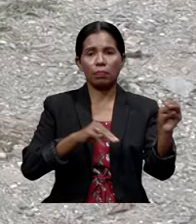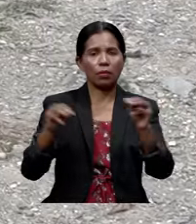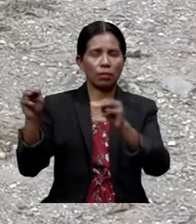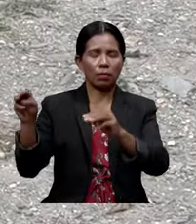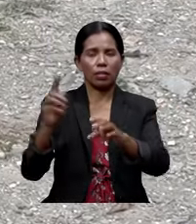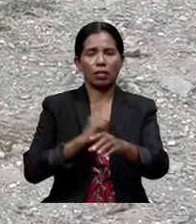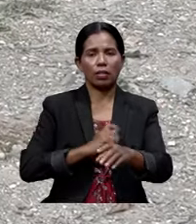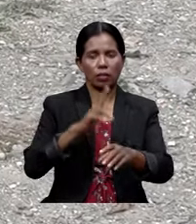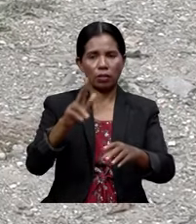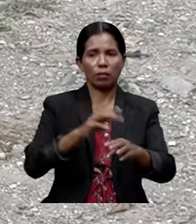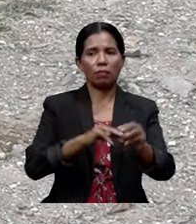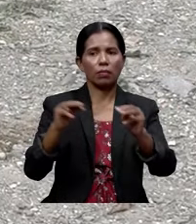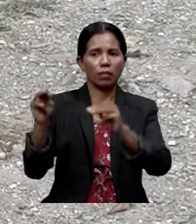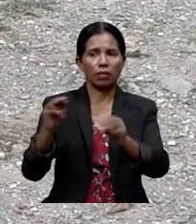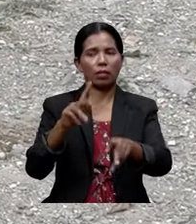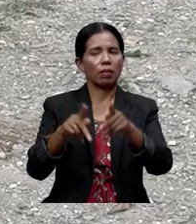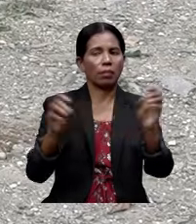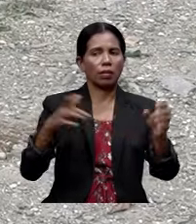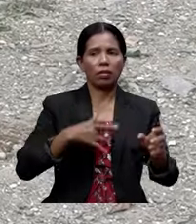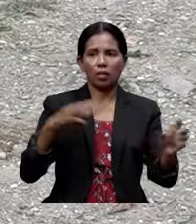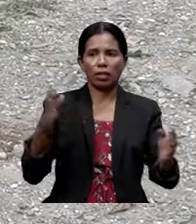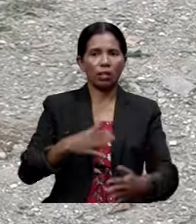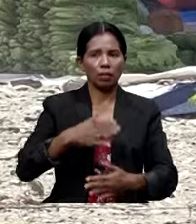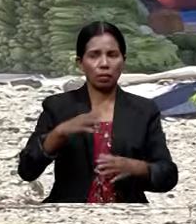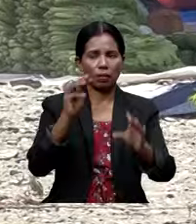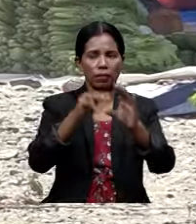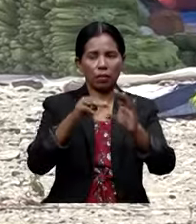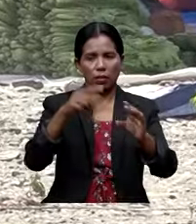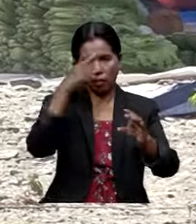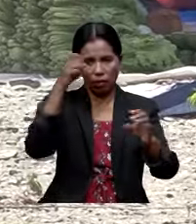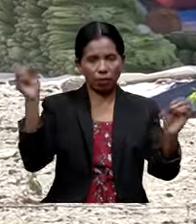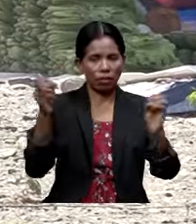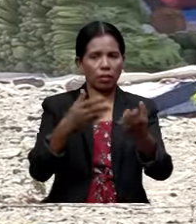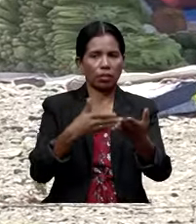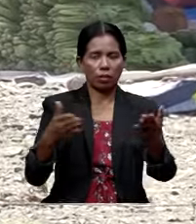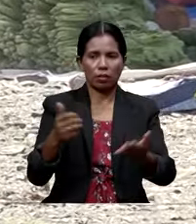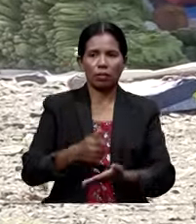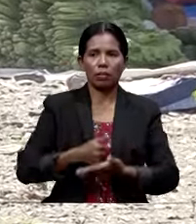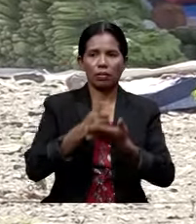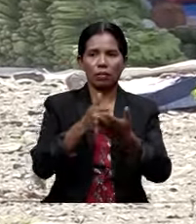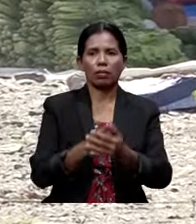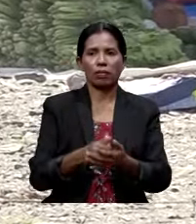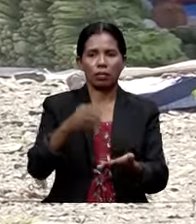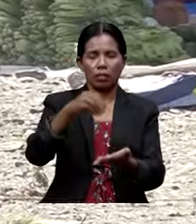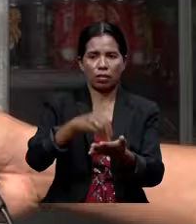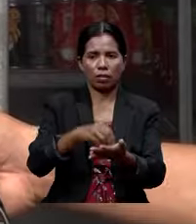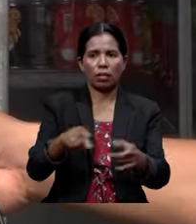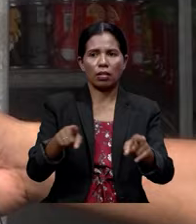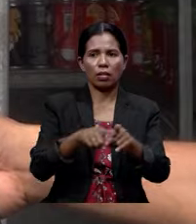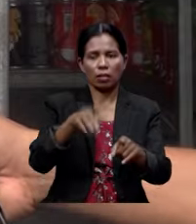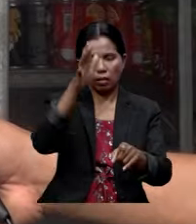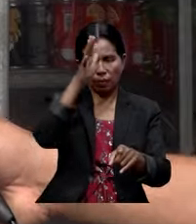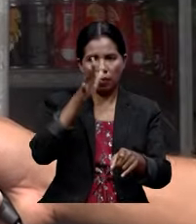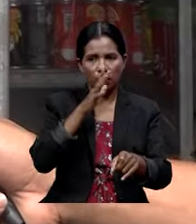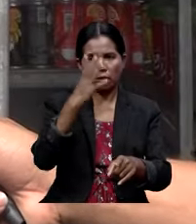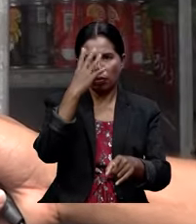be a foi muda ba vendedores sira lamenta ho condição mercado tambala ia facilidade. Tau ihan aku taru han se ina sira toba barai rahu